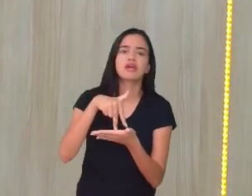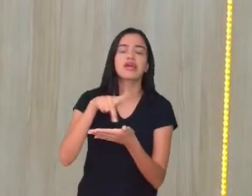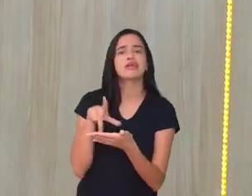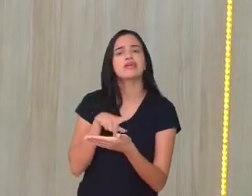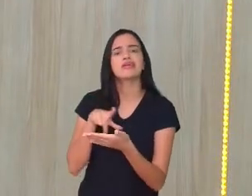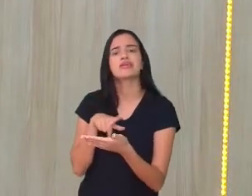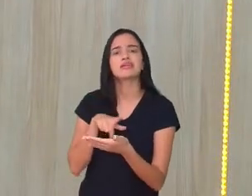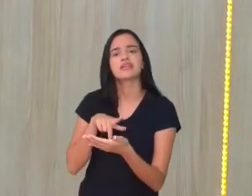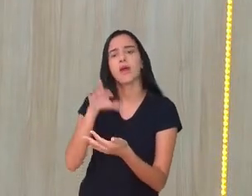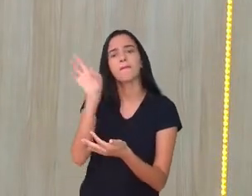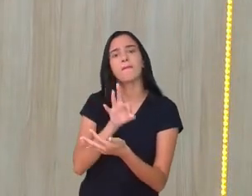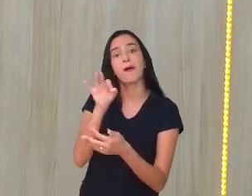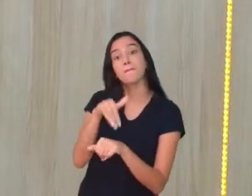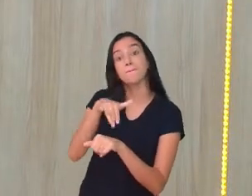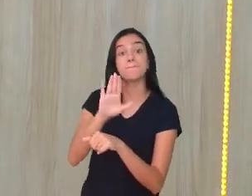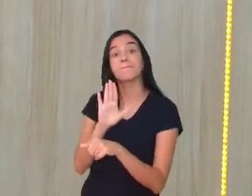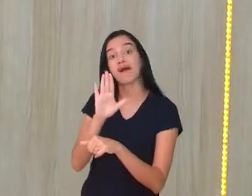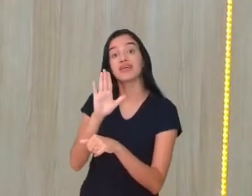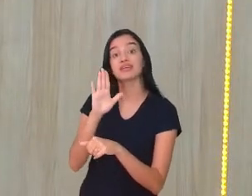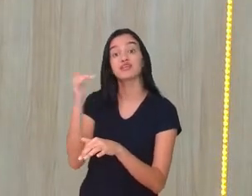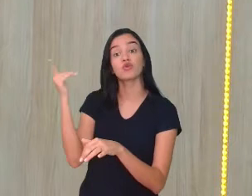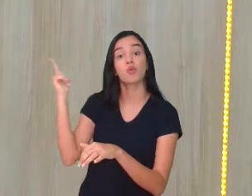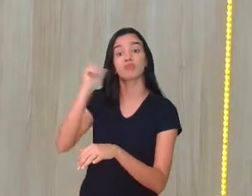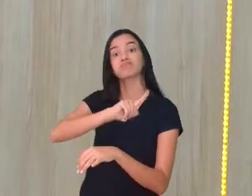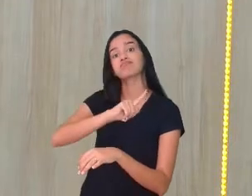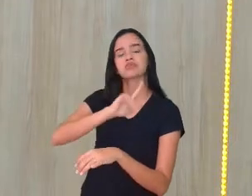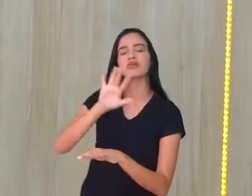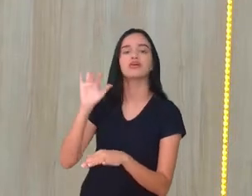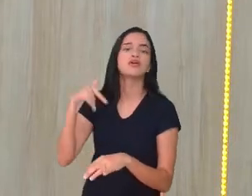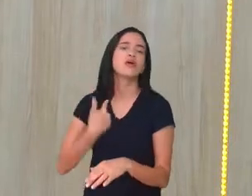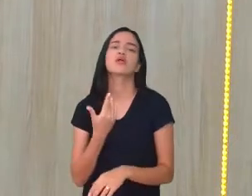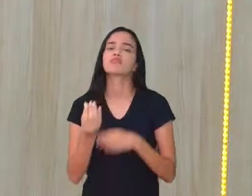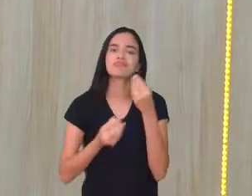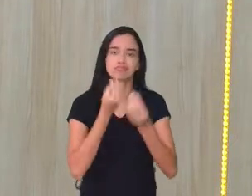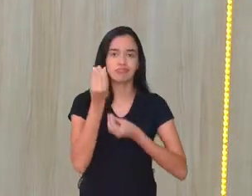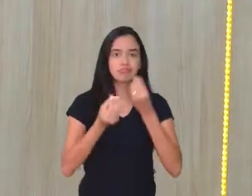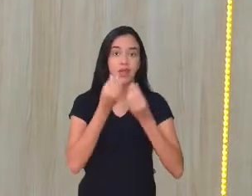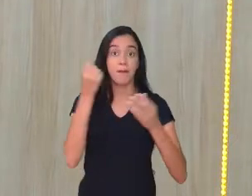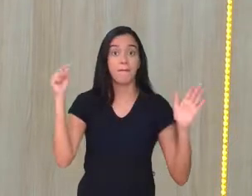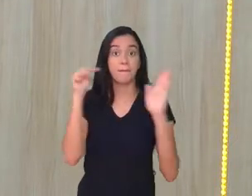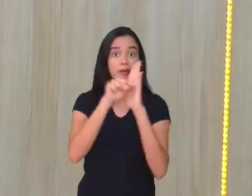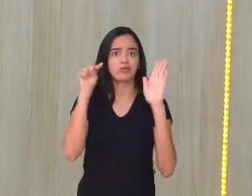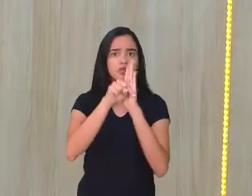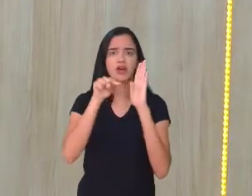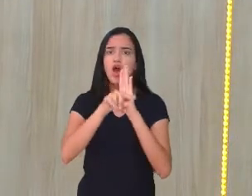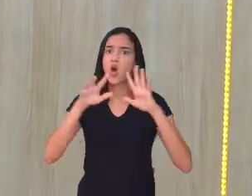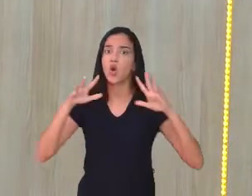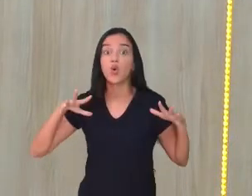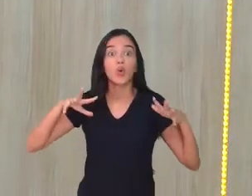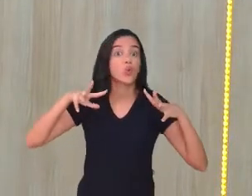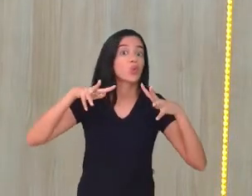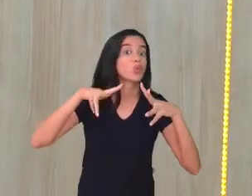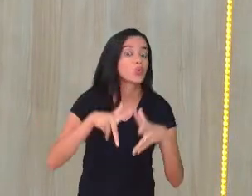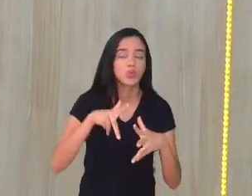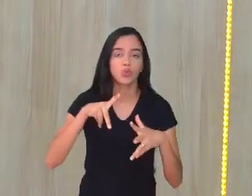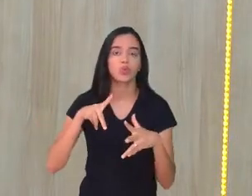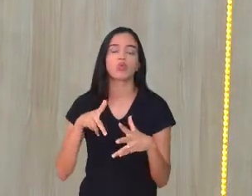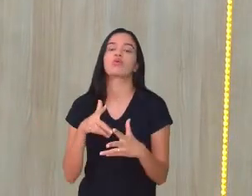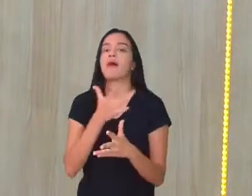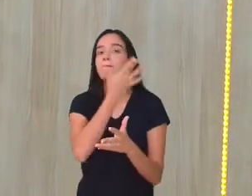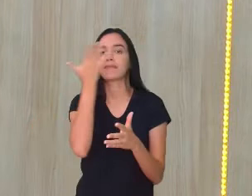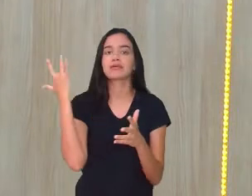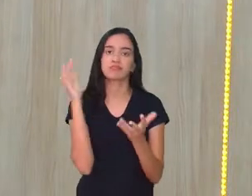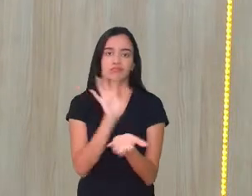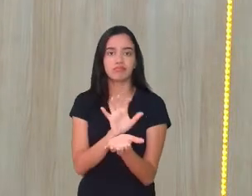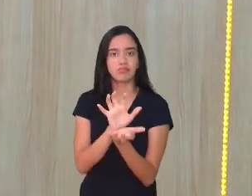mais chance de ganhar. Como eu já falei, primeiro, a gente não tem como perguntar para todos os eleitores de Pernambuco,